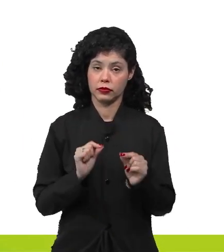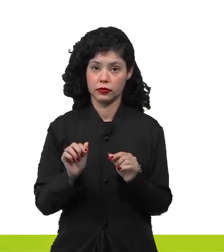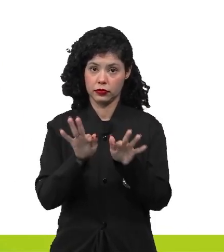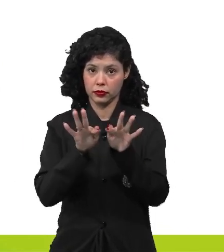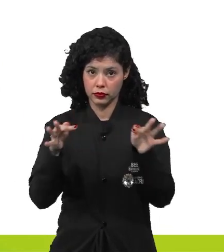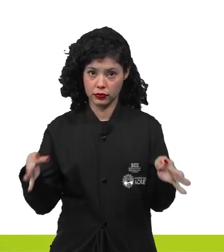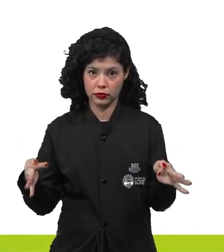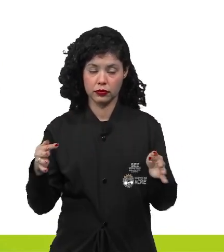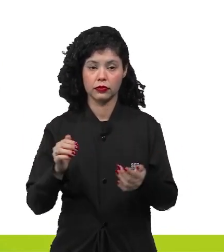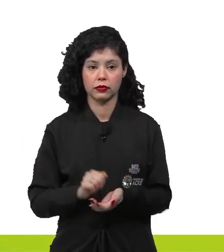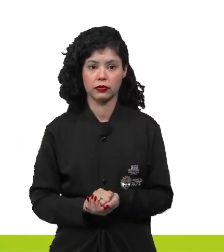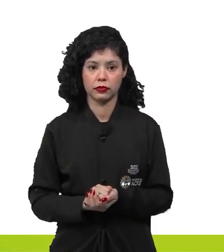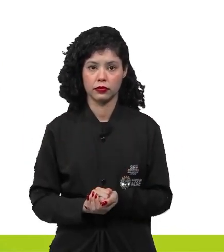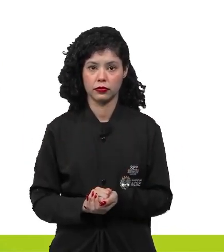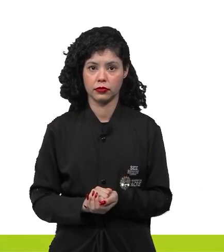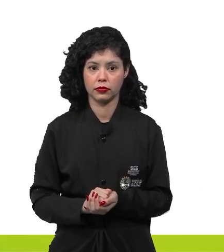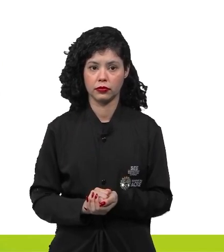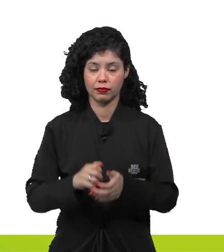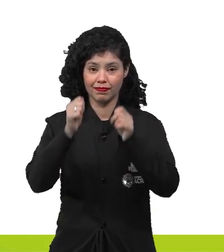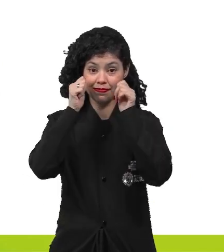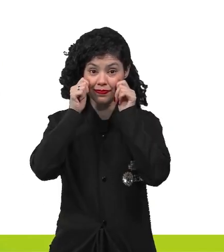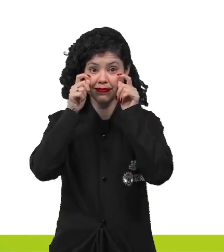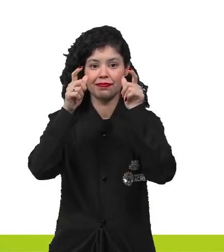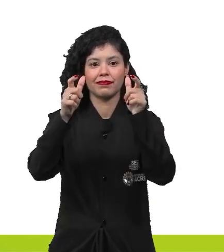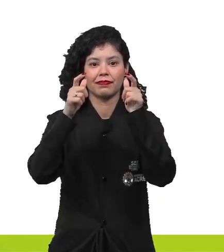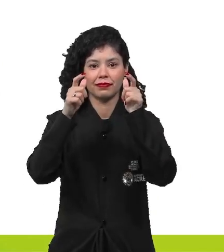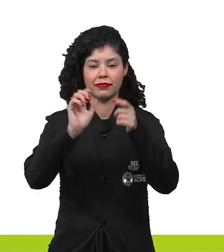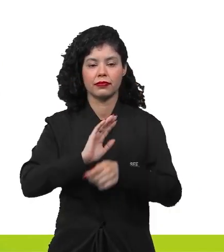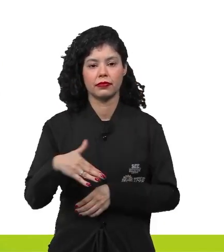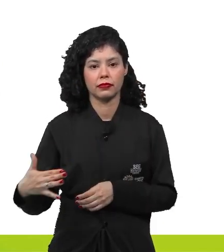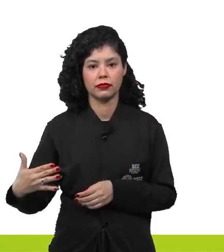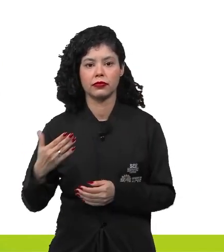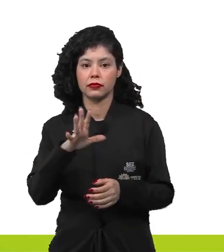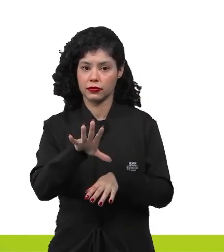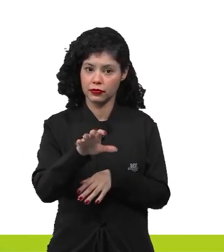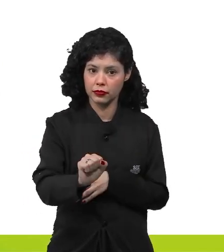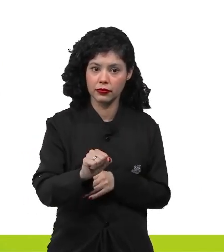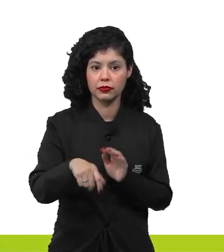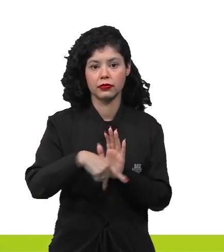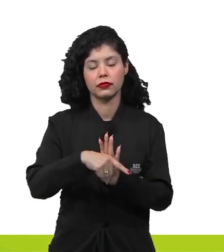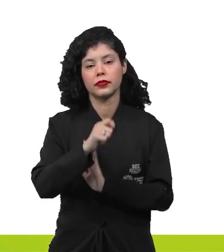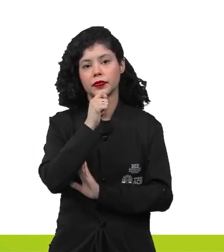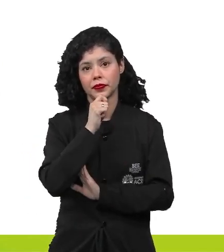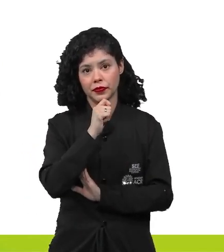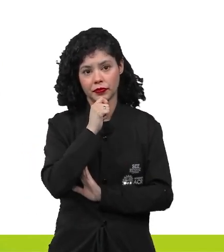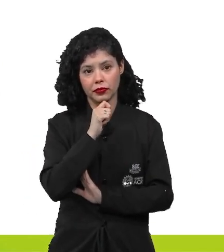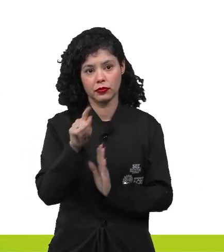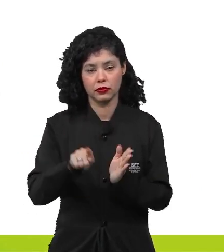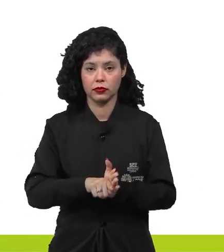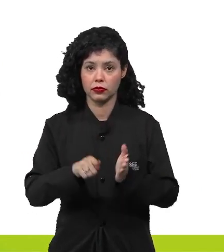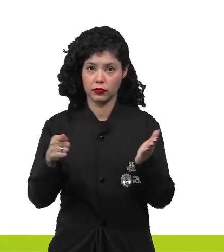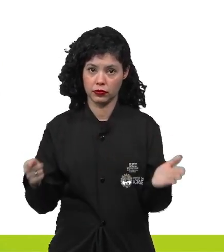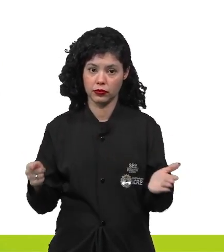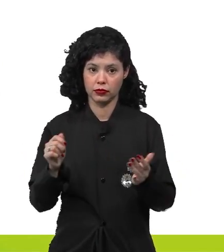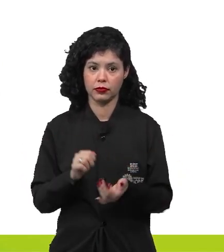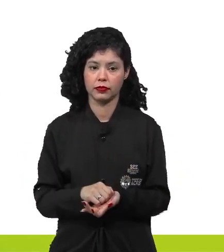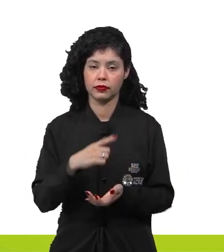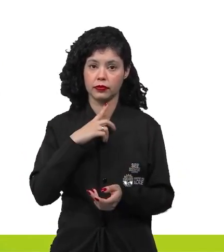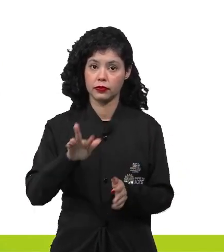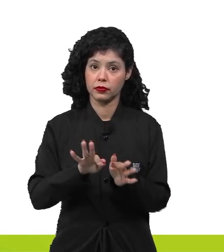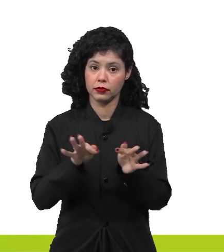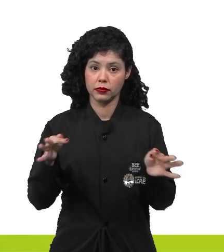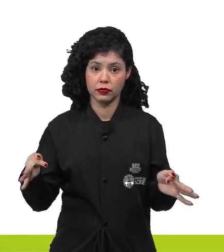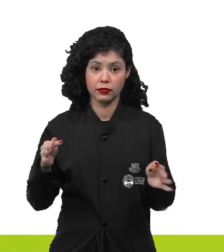frase curta que chama a atenção logo quando você pega esse jornal, quando você observa, e é uma